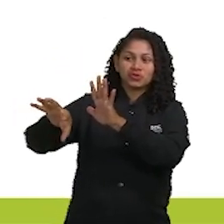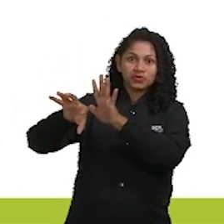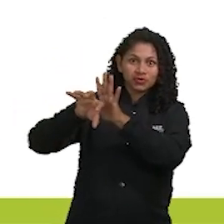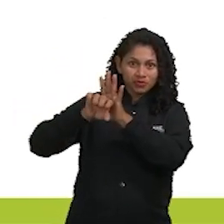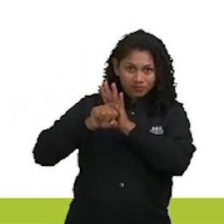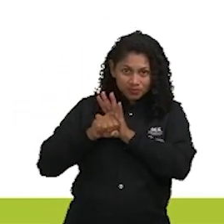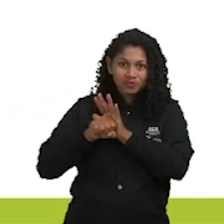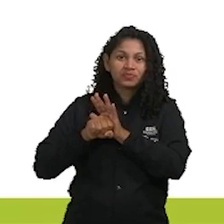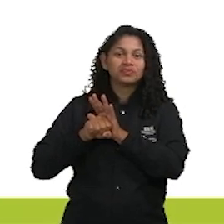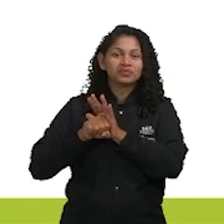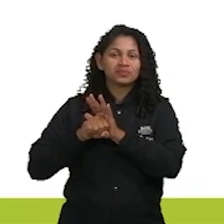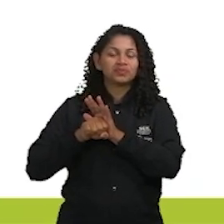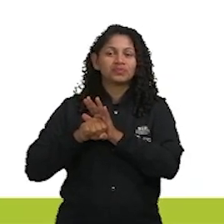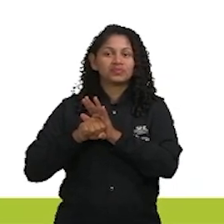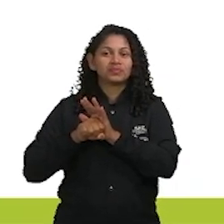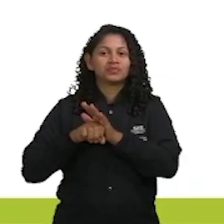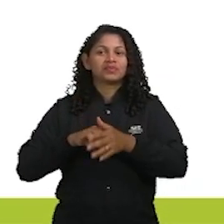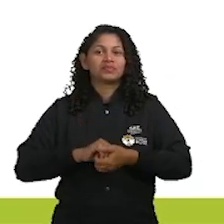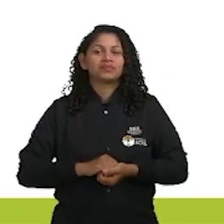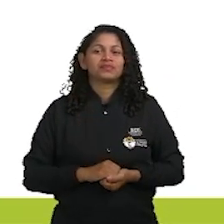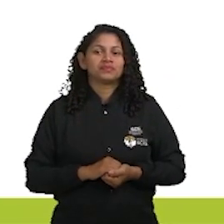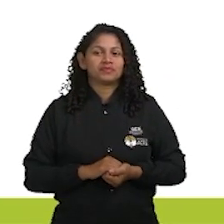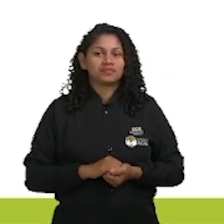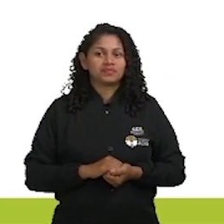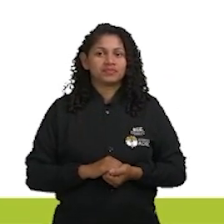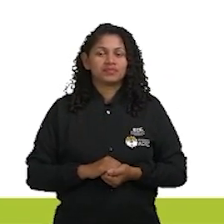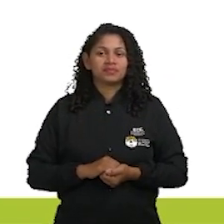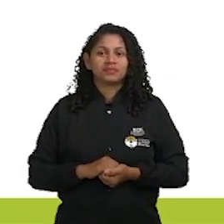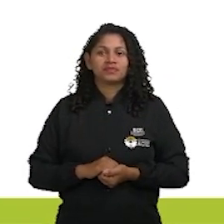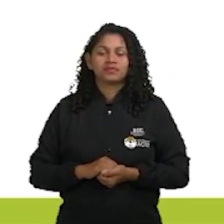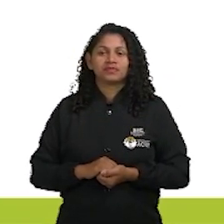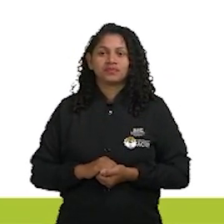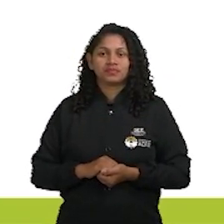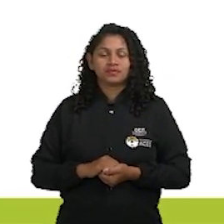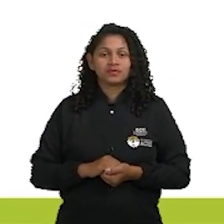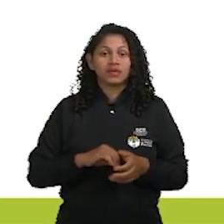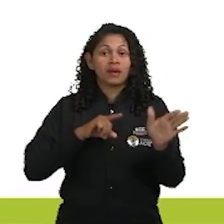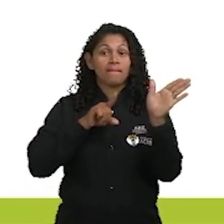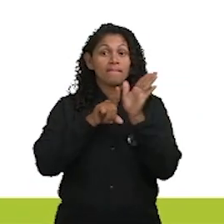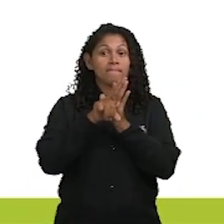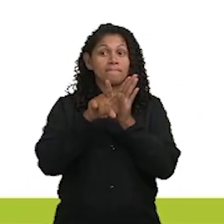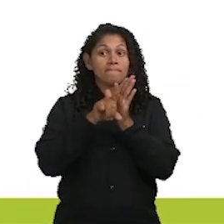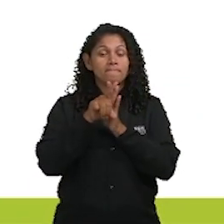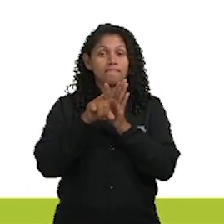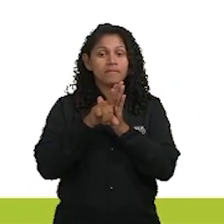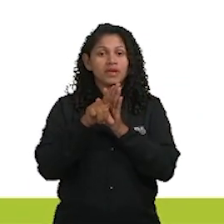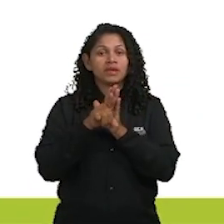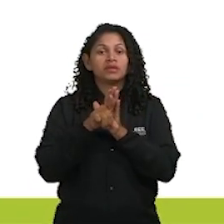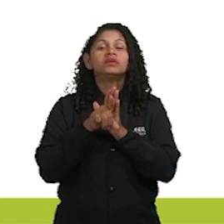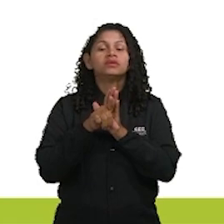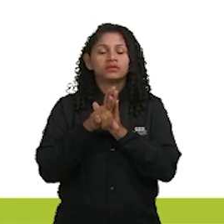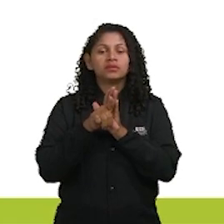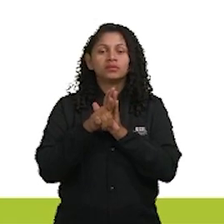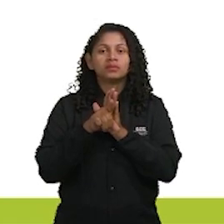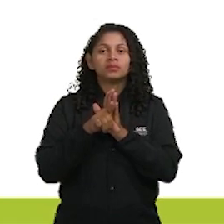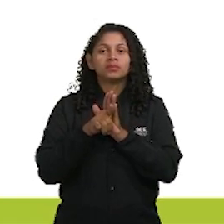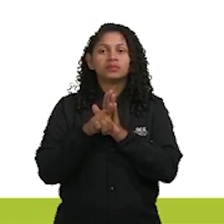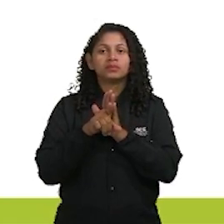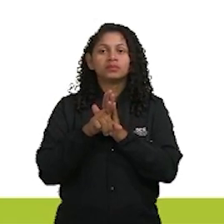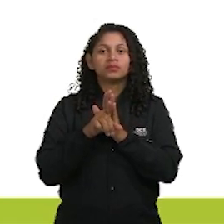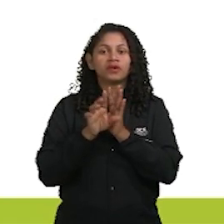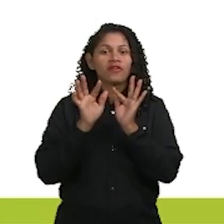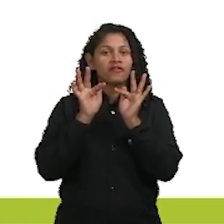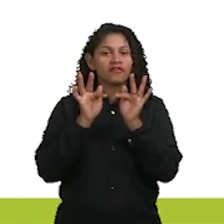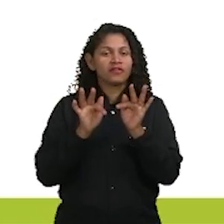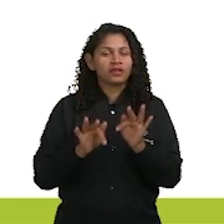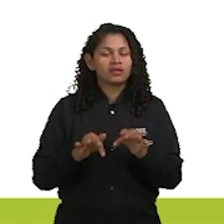Então, analisamos aí essa semi-reação. Vamos para a nossa questão e encerrar aqui o